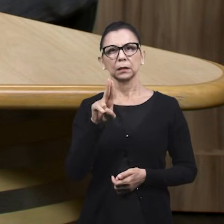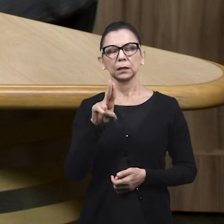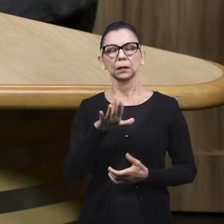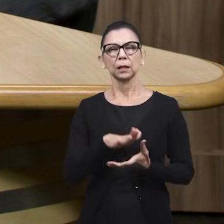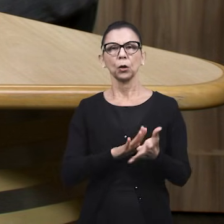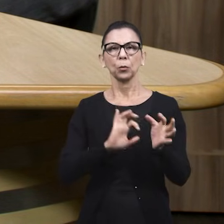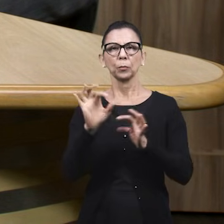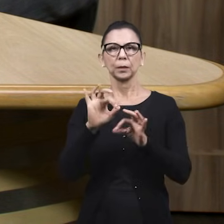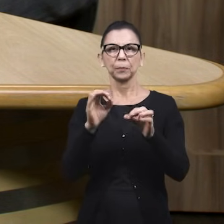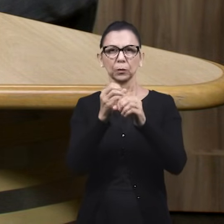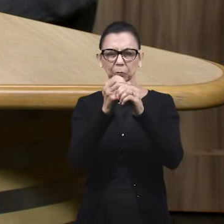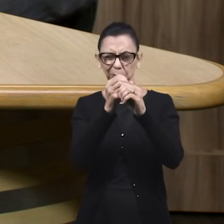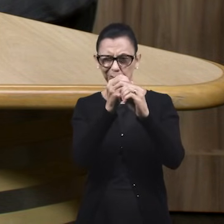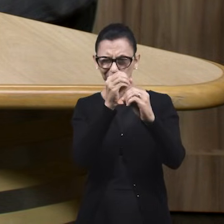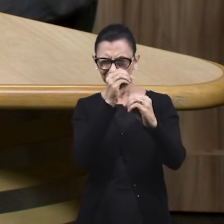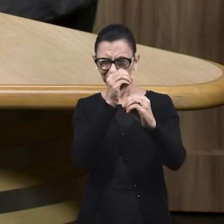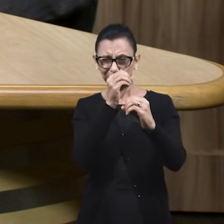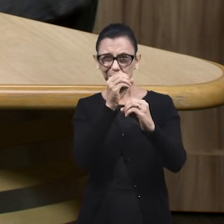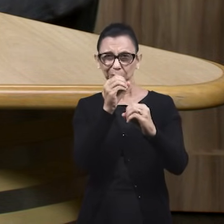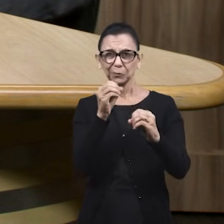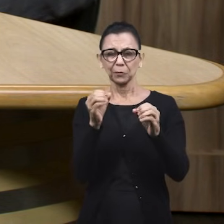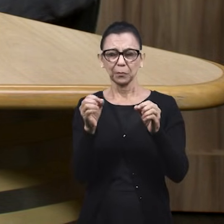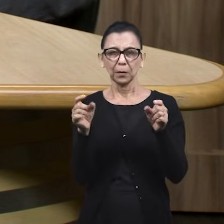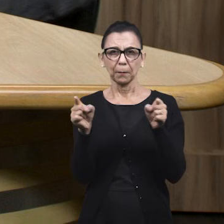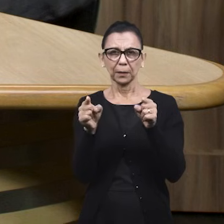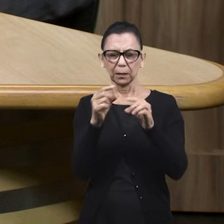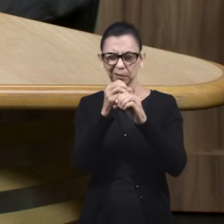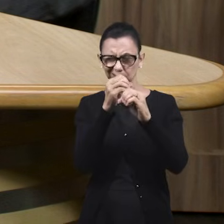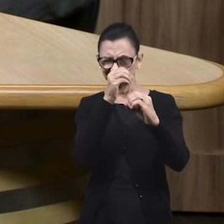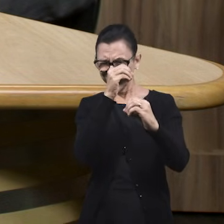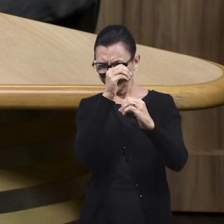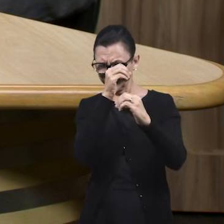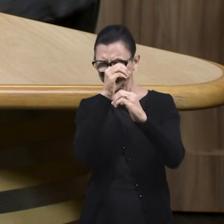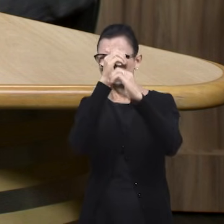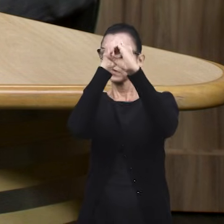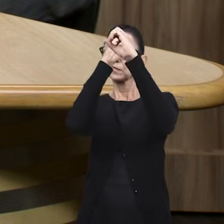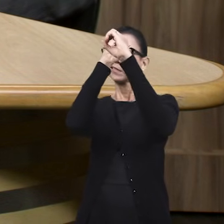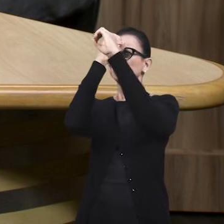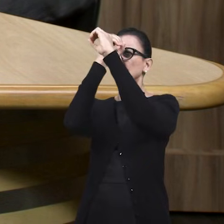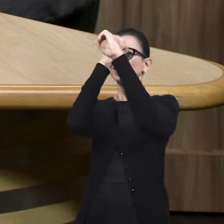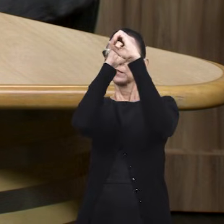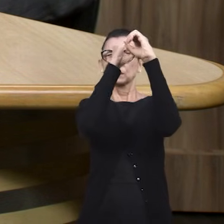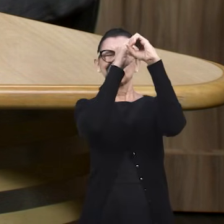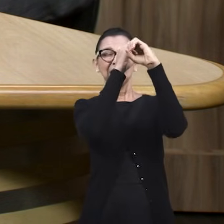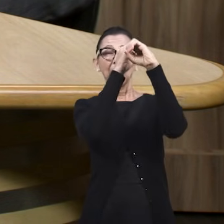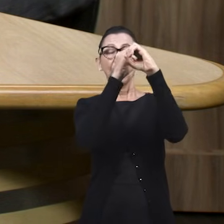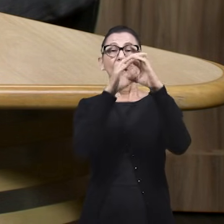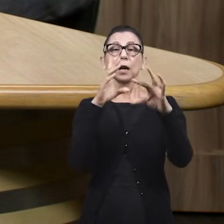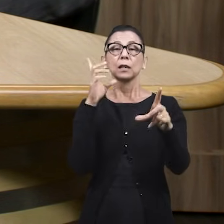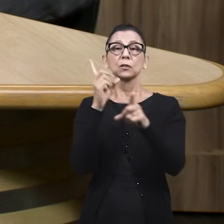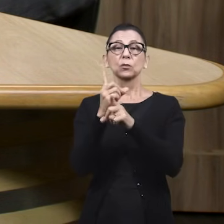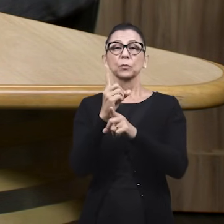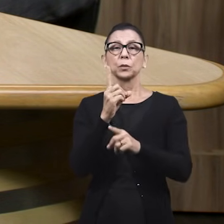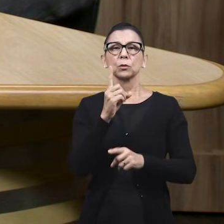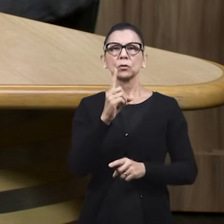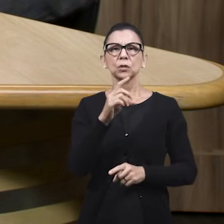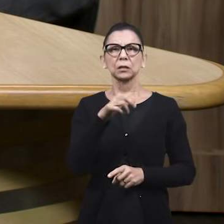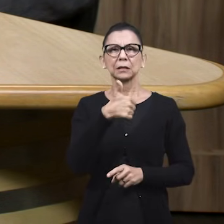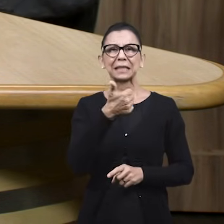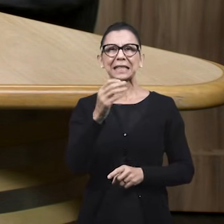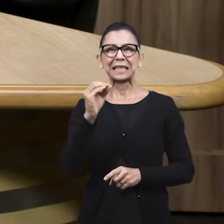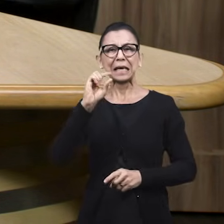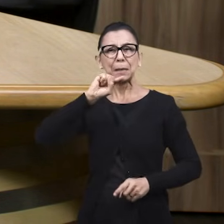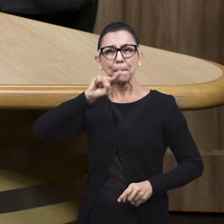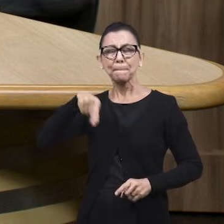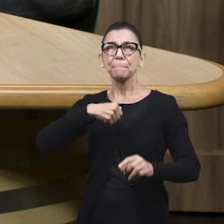telescópio, podemos chamar de luneta, né? Que era pequenininho, né? E descobriu que, na verdade, tinha 100 mil estrelas. Mas